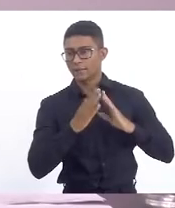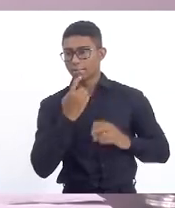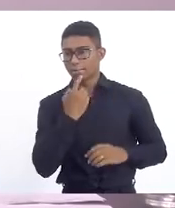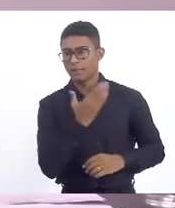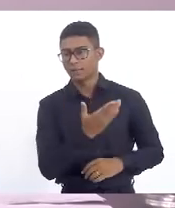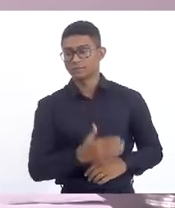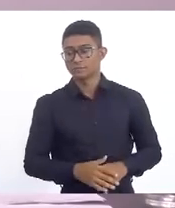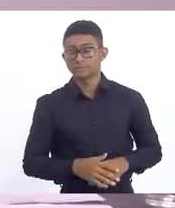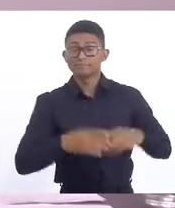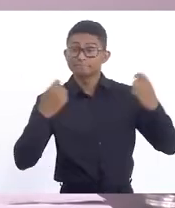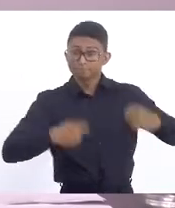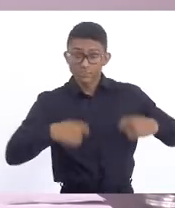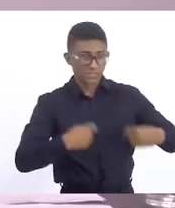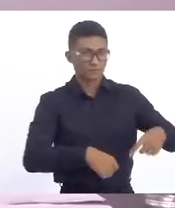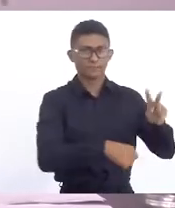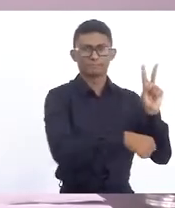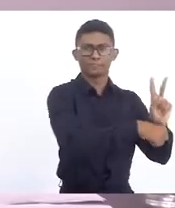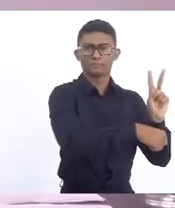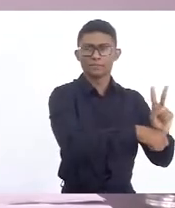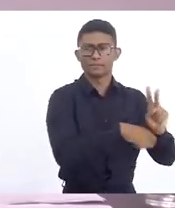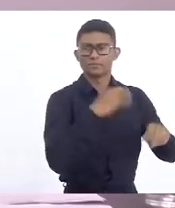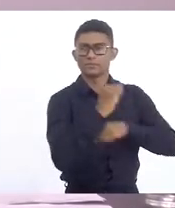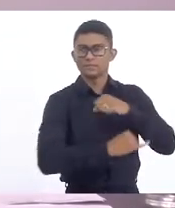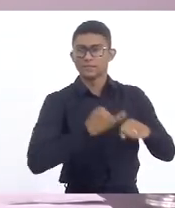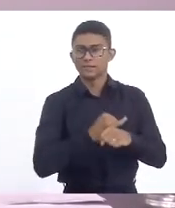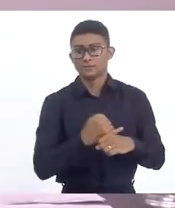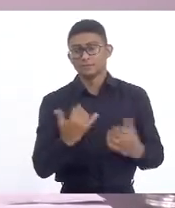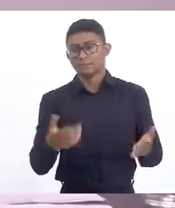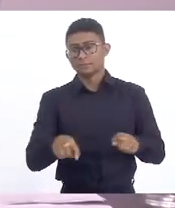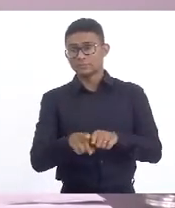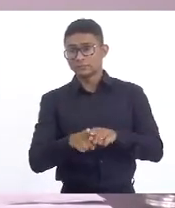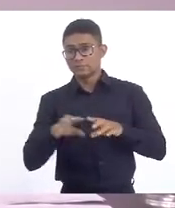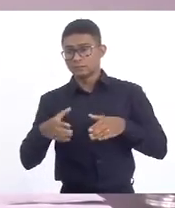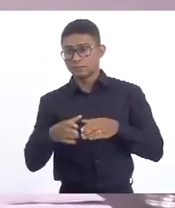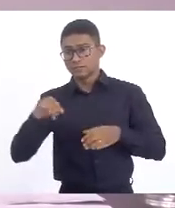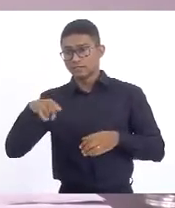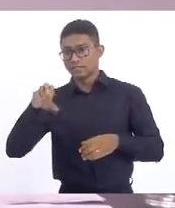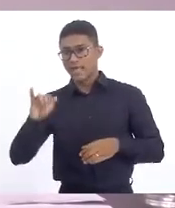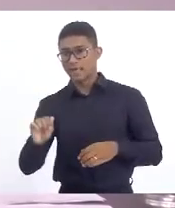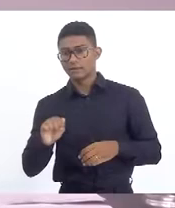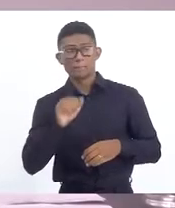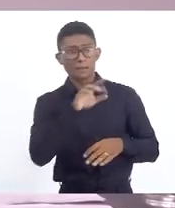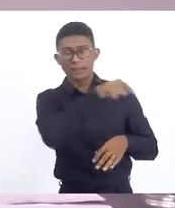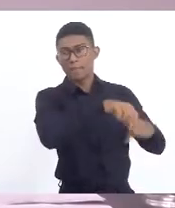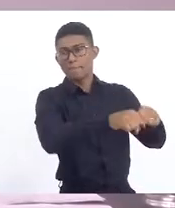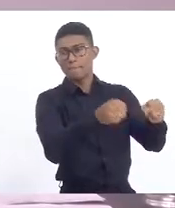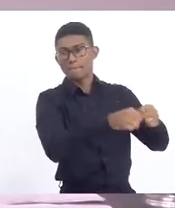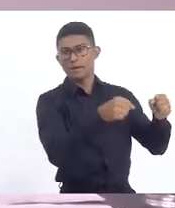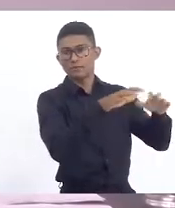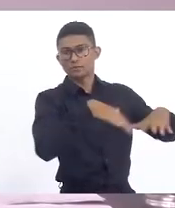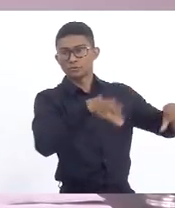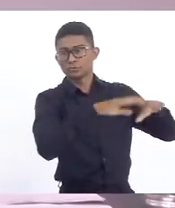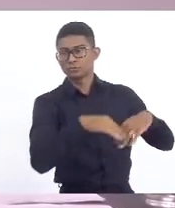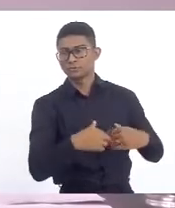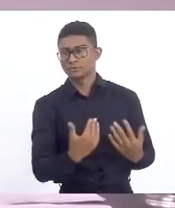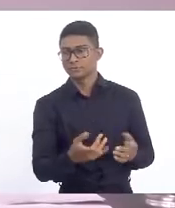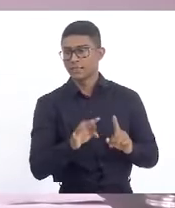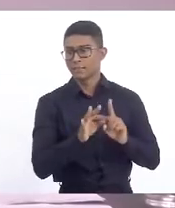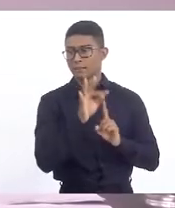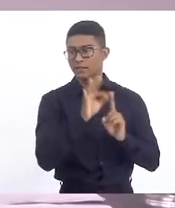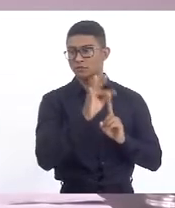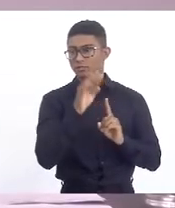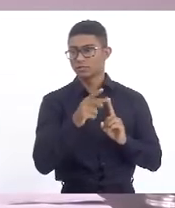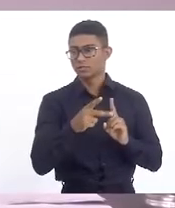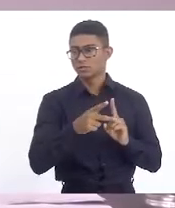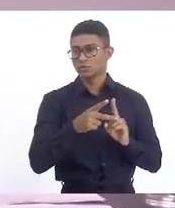ser fiscalizada, né, online pelo próprio INEA. Estão todas elas quebradas. Aumentou em 2 graus a temperatura de Santa Cruz.